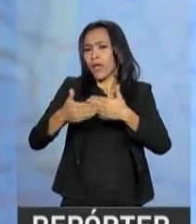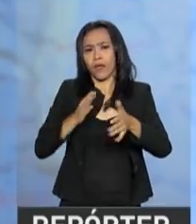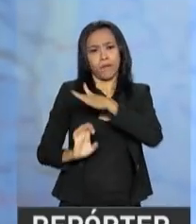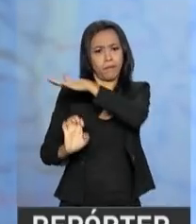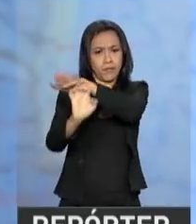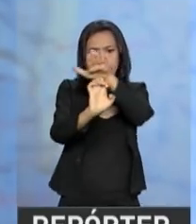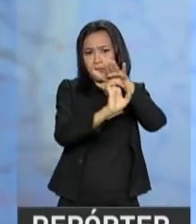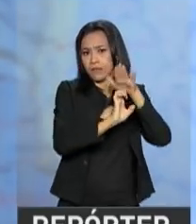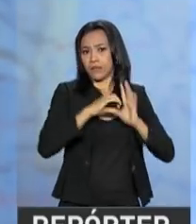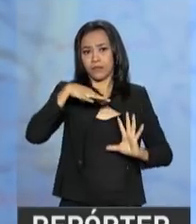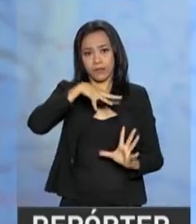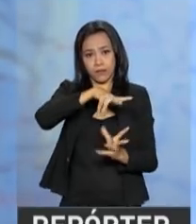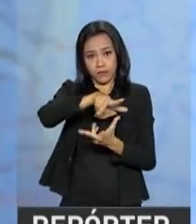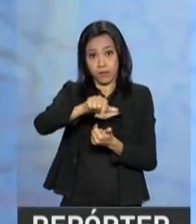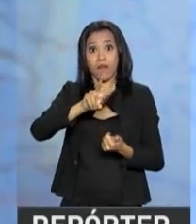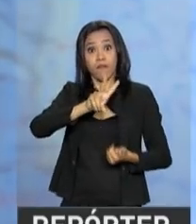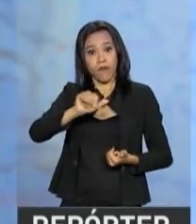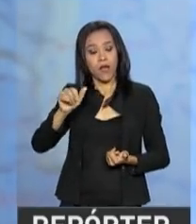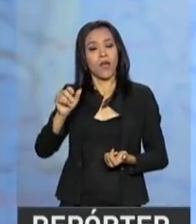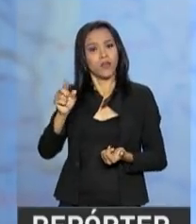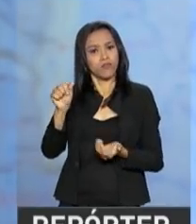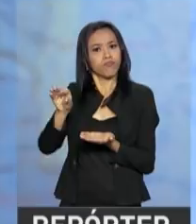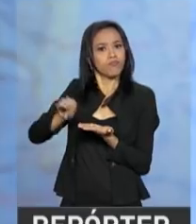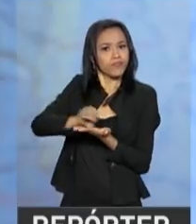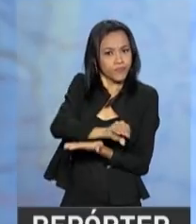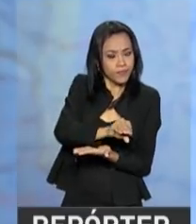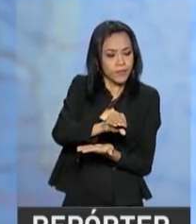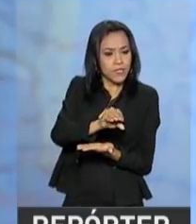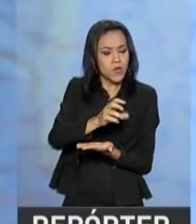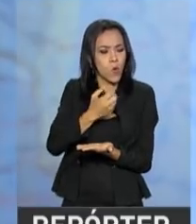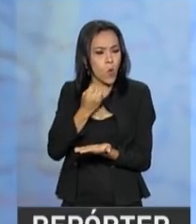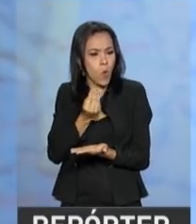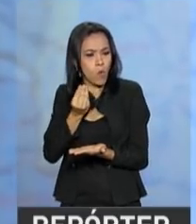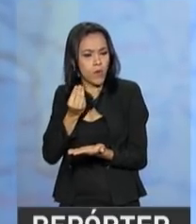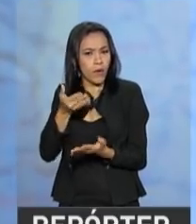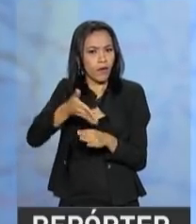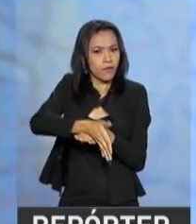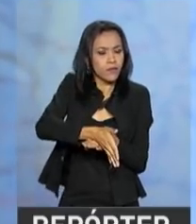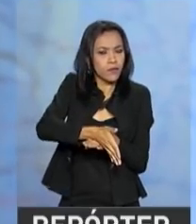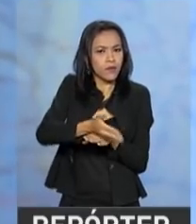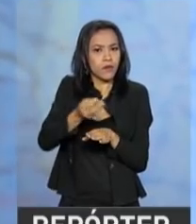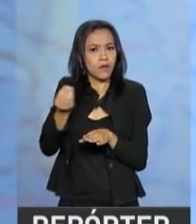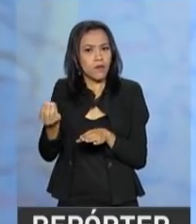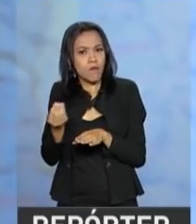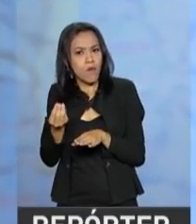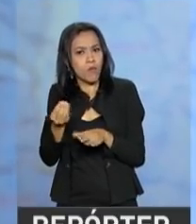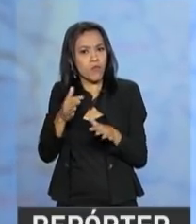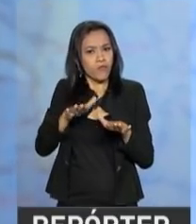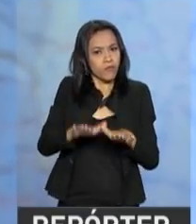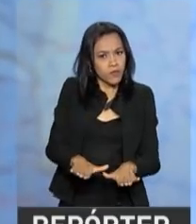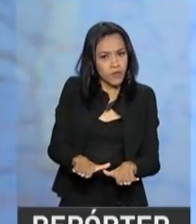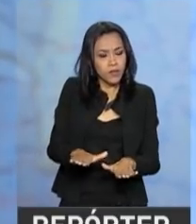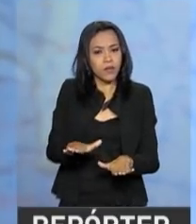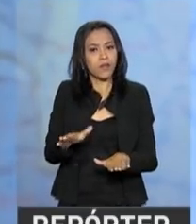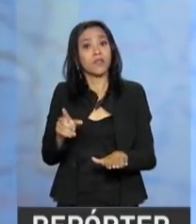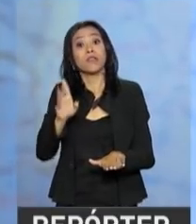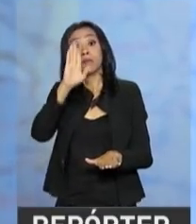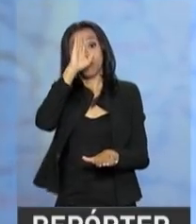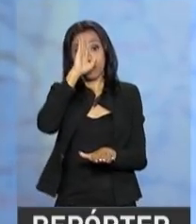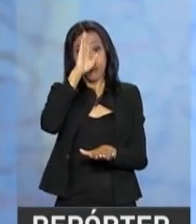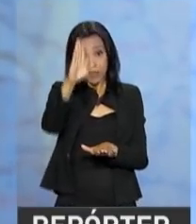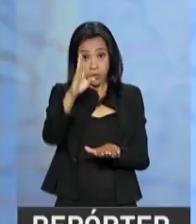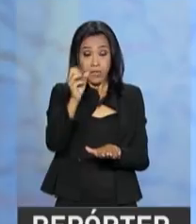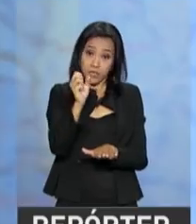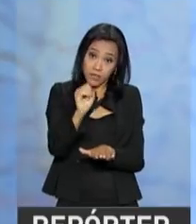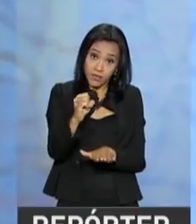ele vai fazer um investimento ele quer saber como ele entra no negócio como ele fica no negócio e principalmente no